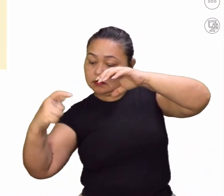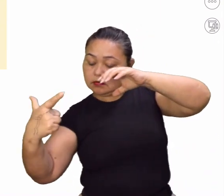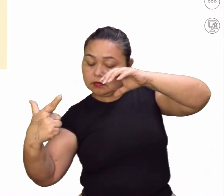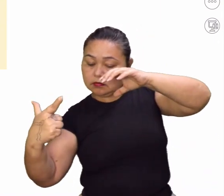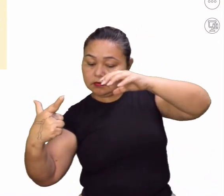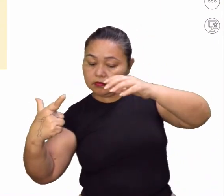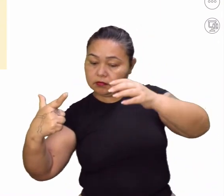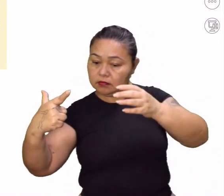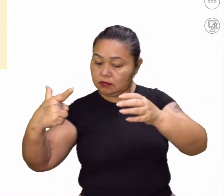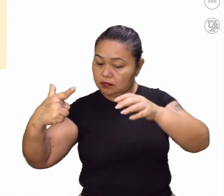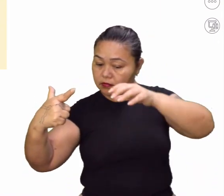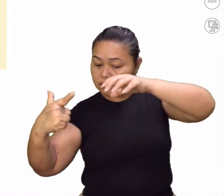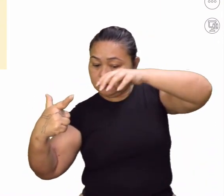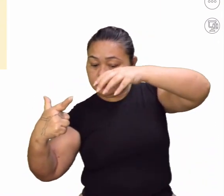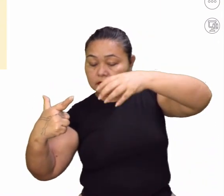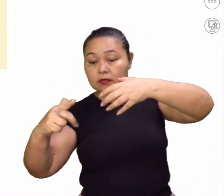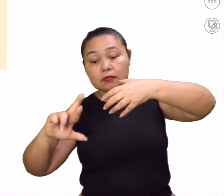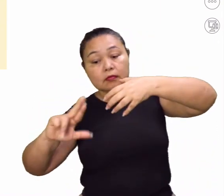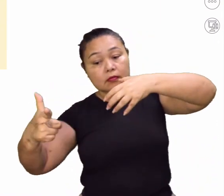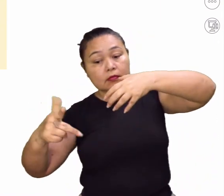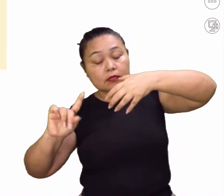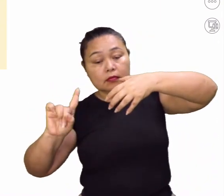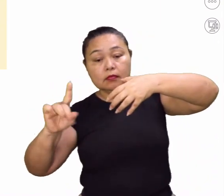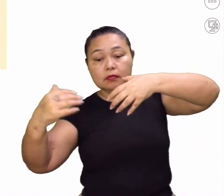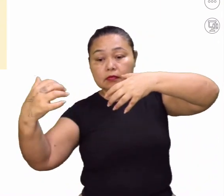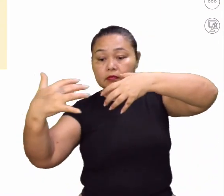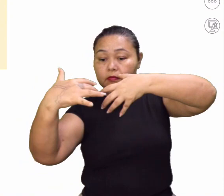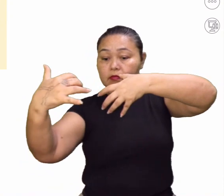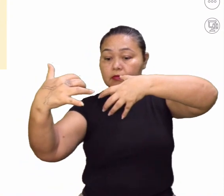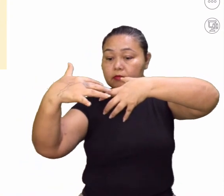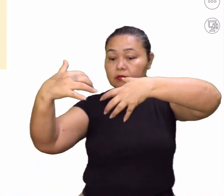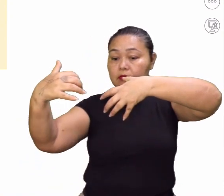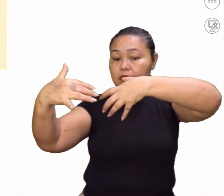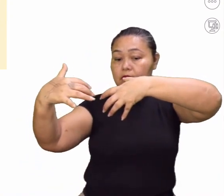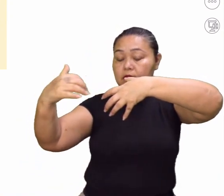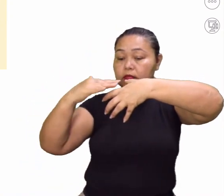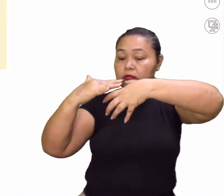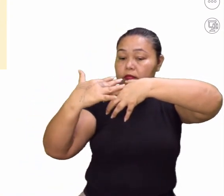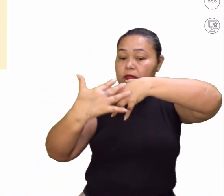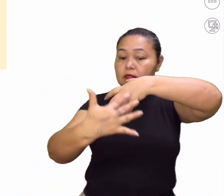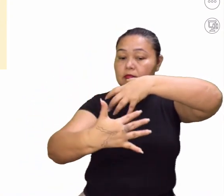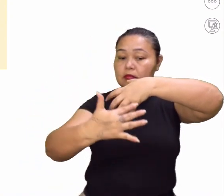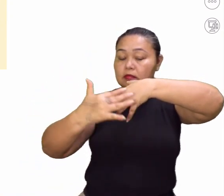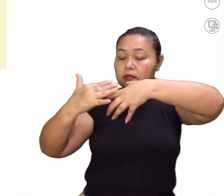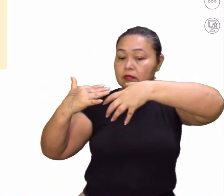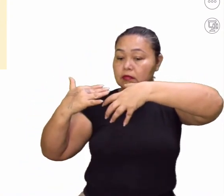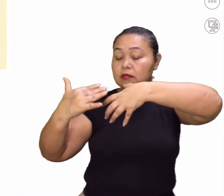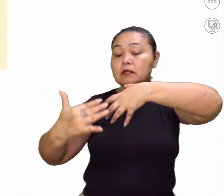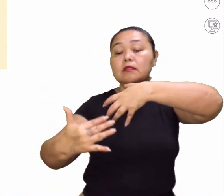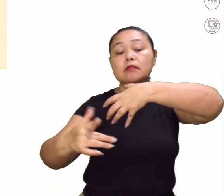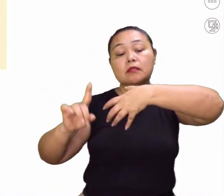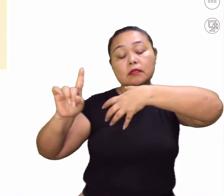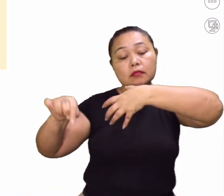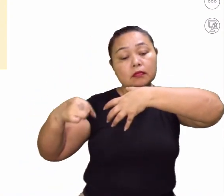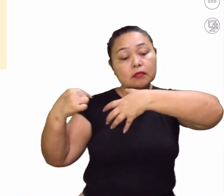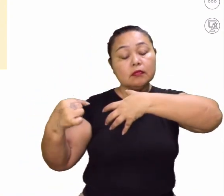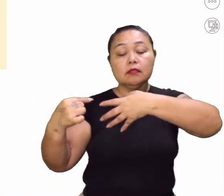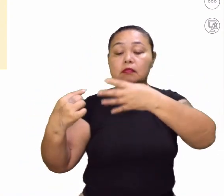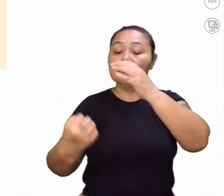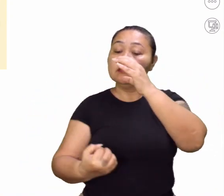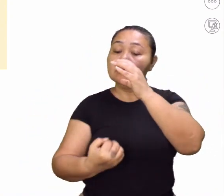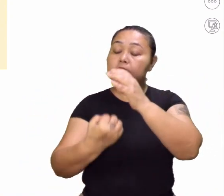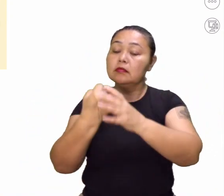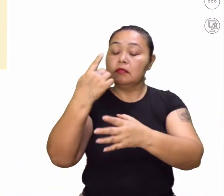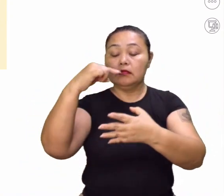ao Sol. Essa diferença na incidência dos raios solares sobre a superfície ao longo do ano dão